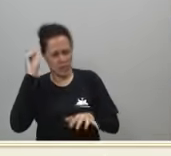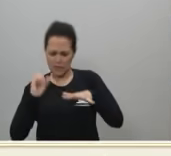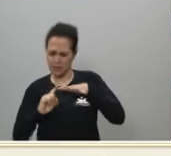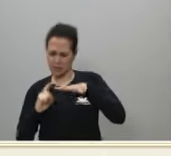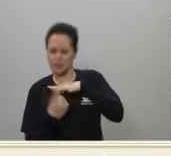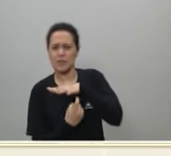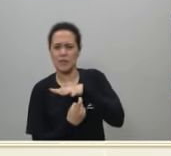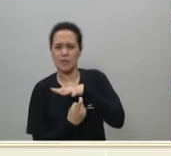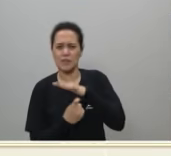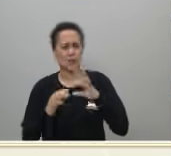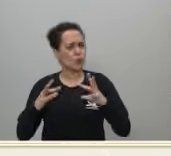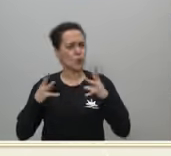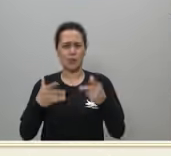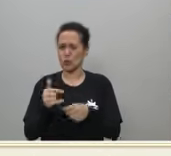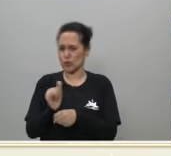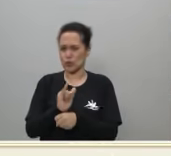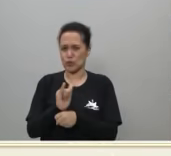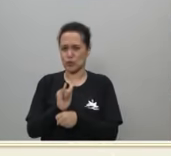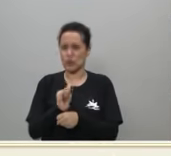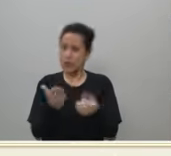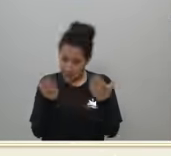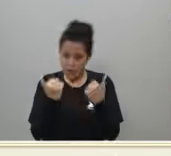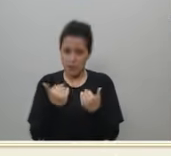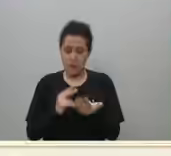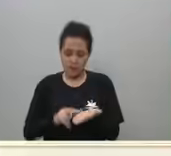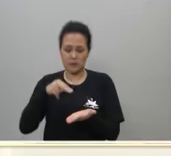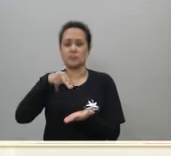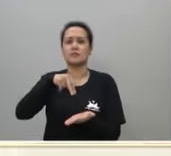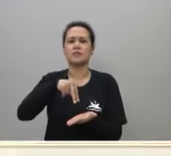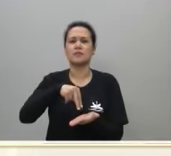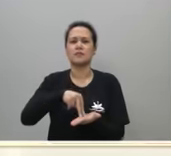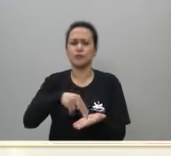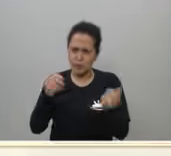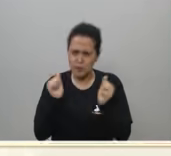YouTube. Fica de pé. Vem